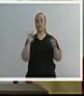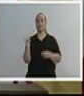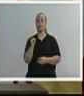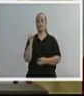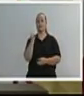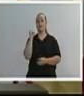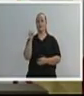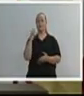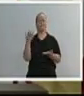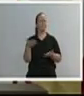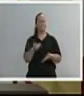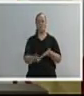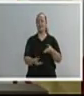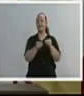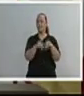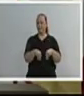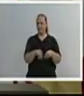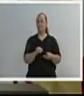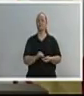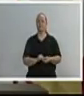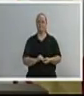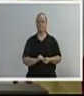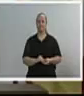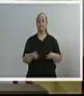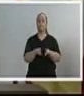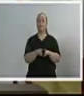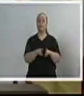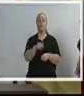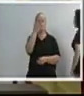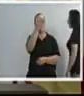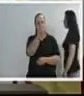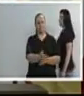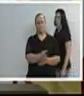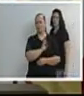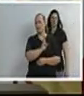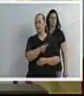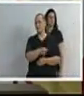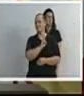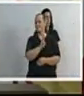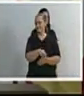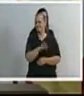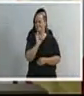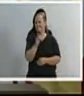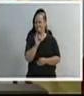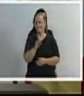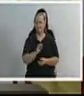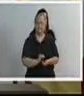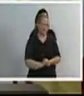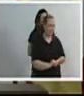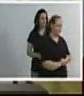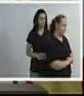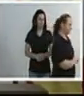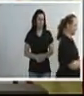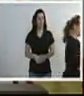é a legislação dessa casa. E quero falar mais. Quero dizer que você está coberto de razão, e a minha ideia é que